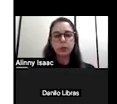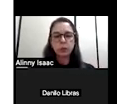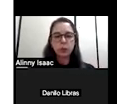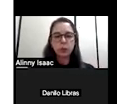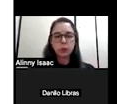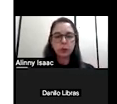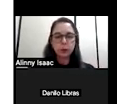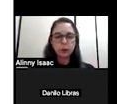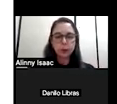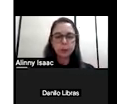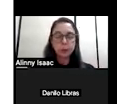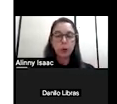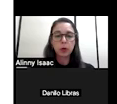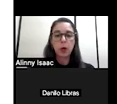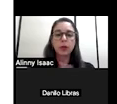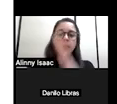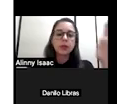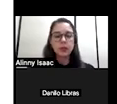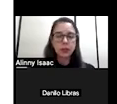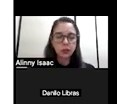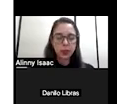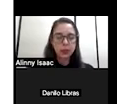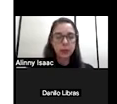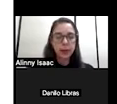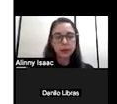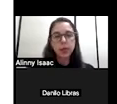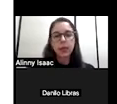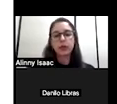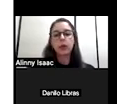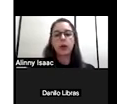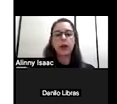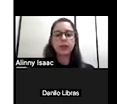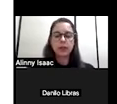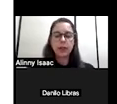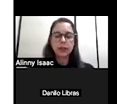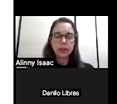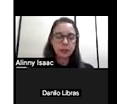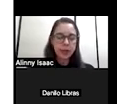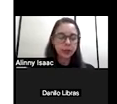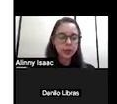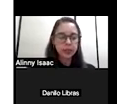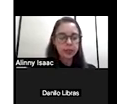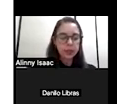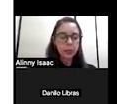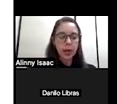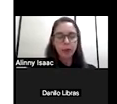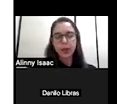início do meu protocolo, 15 dias antes do acasalamento. Então, eu colocava essas dietas nesse período de 15 dias prévio para